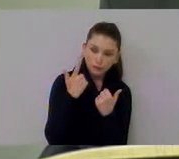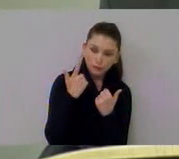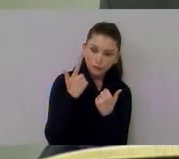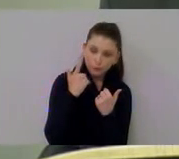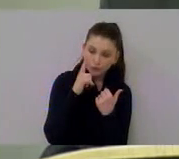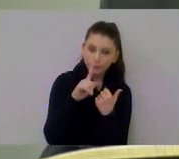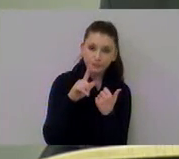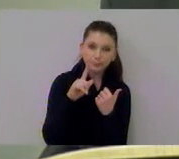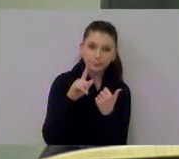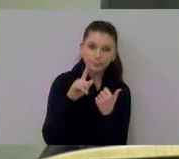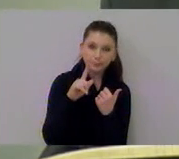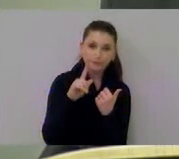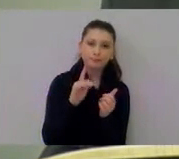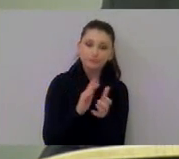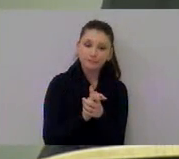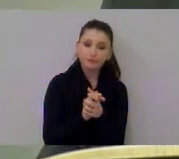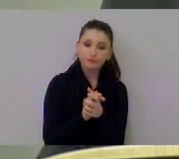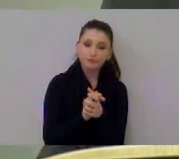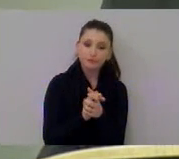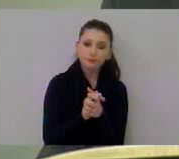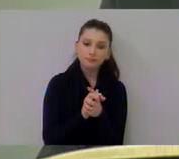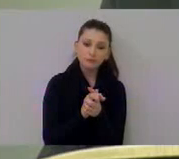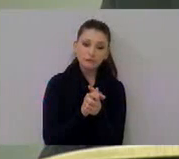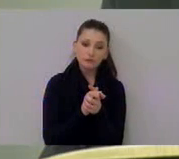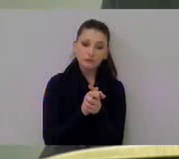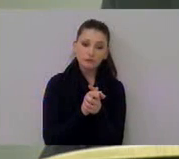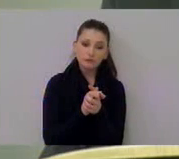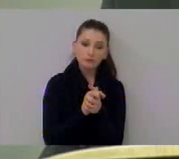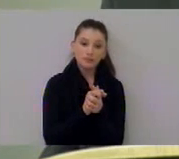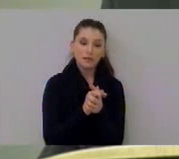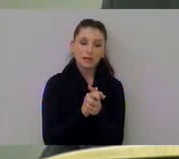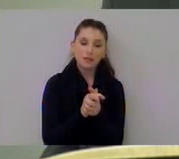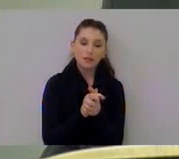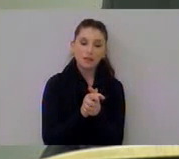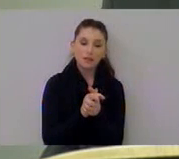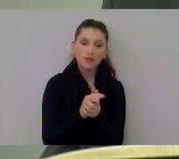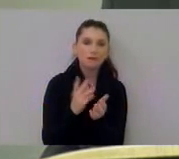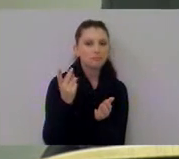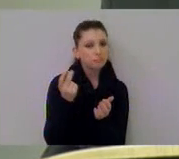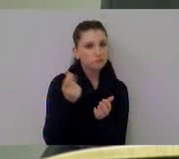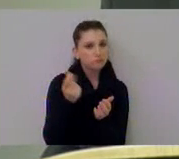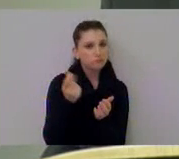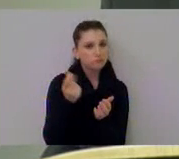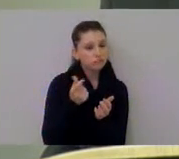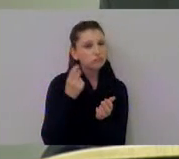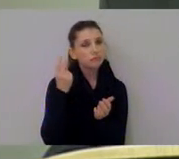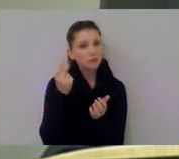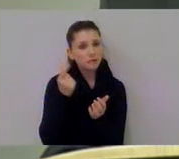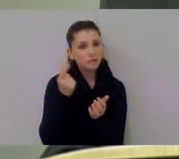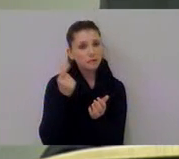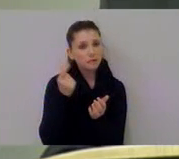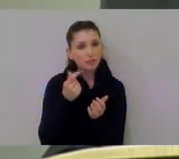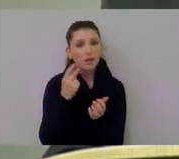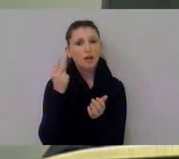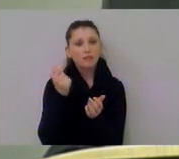não acontecia. A gente sabe que a chuva